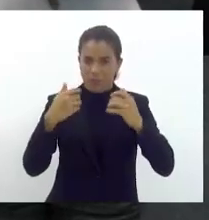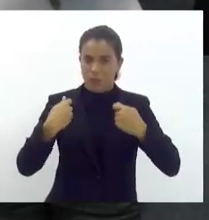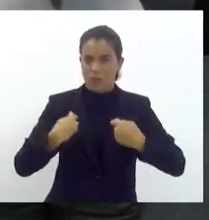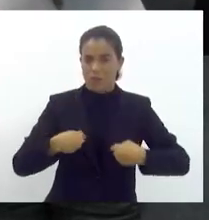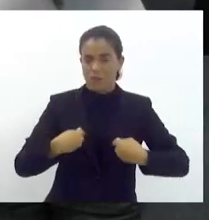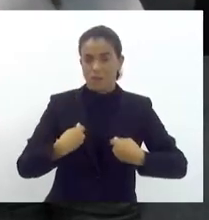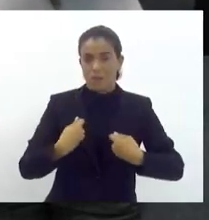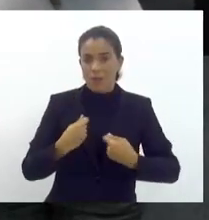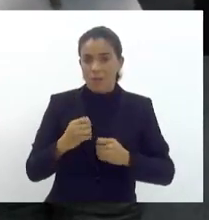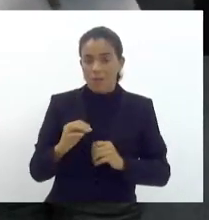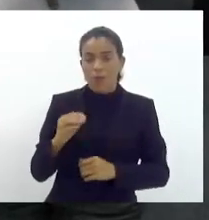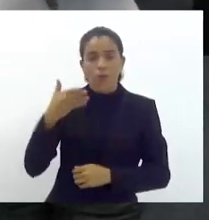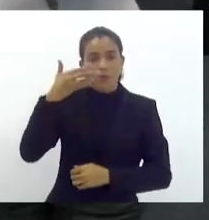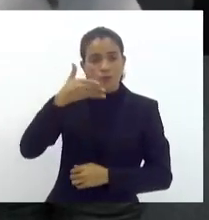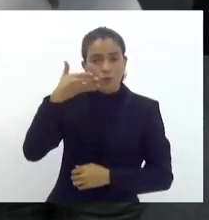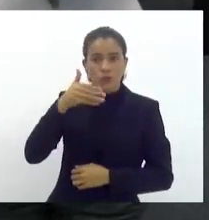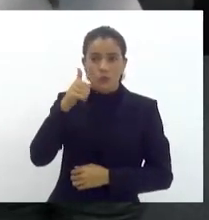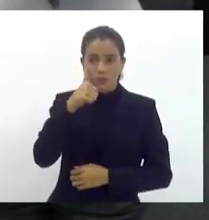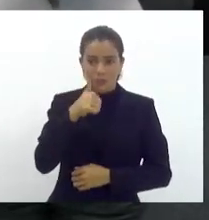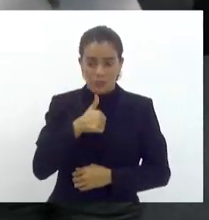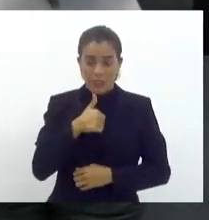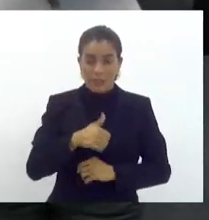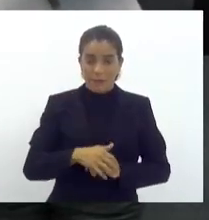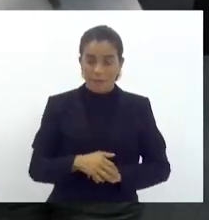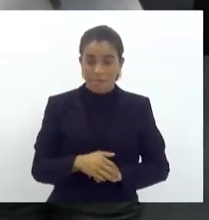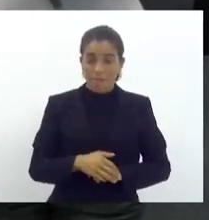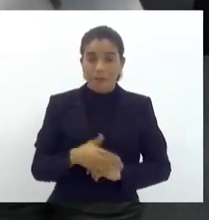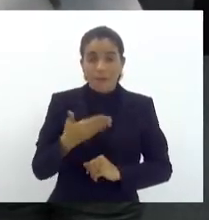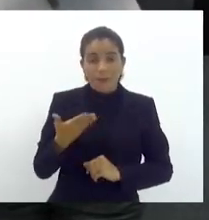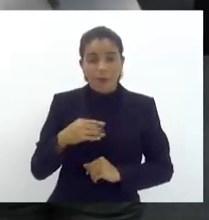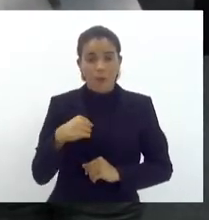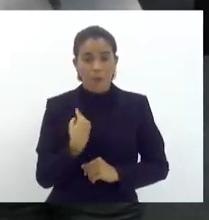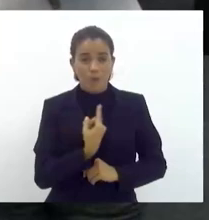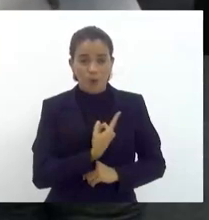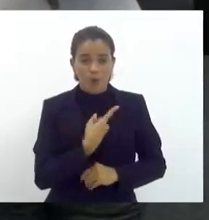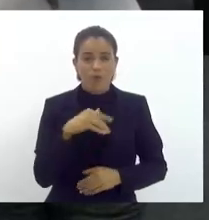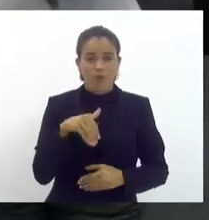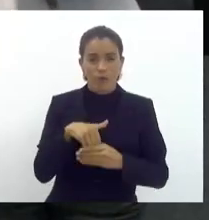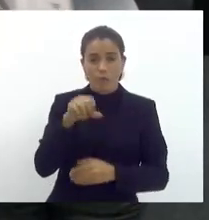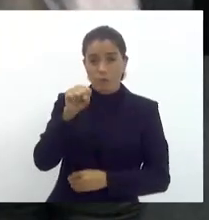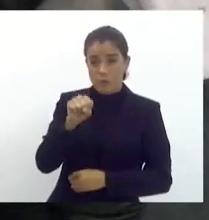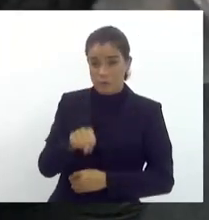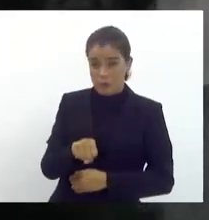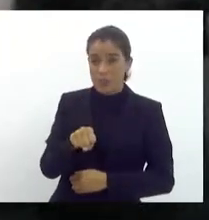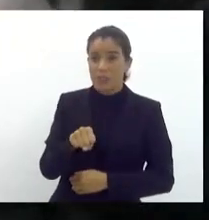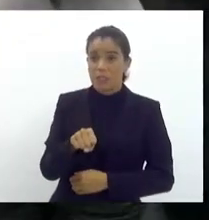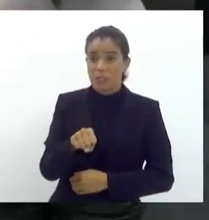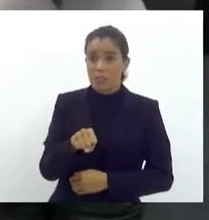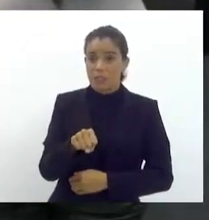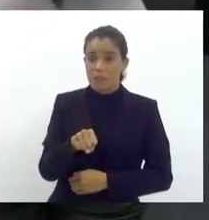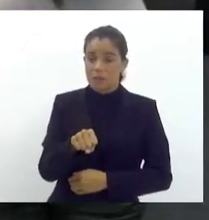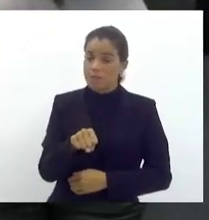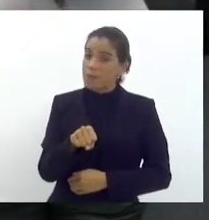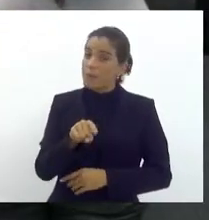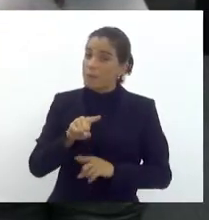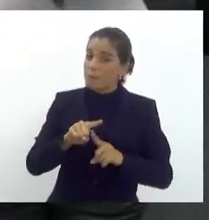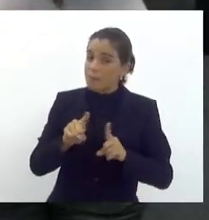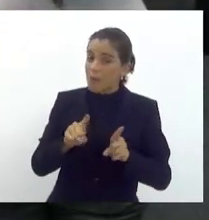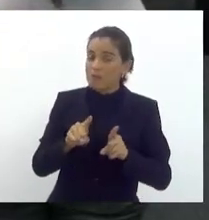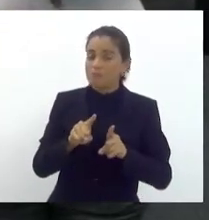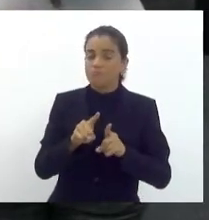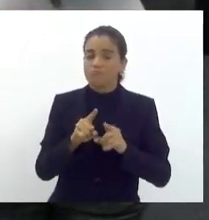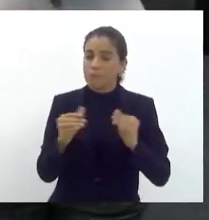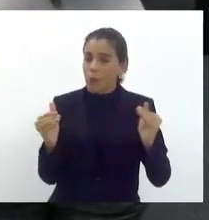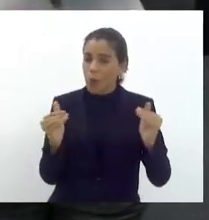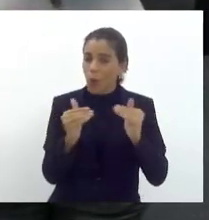para com a fala da companheira Então o senhor presidente nós votaremos sim inconsonância aí também